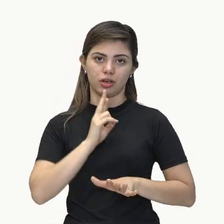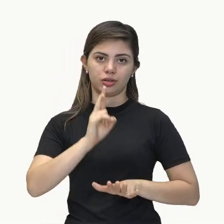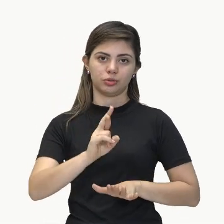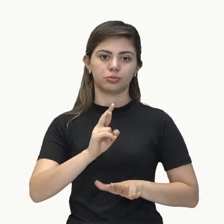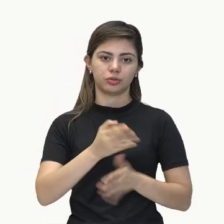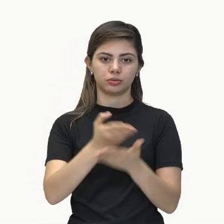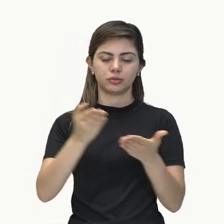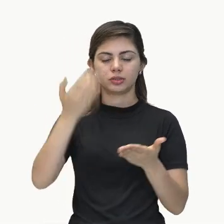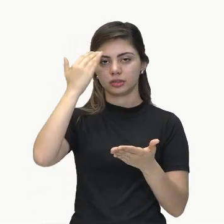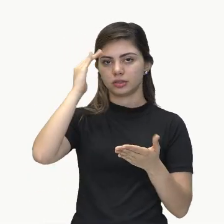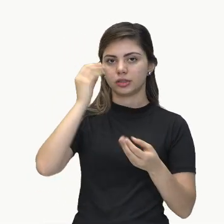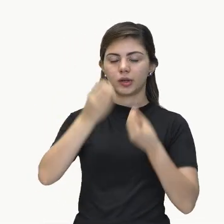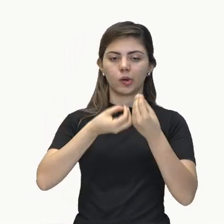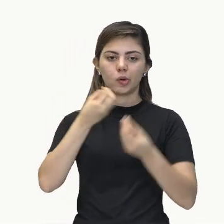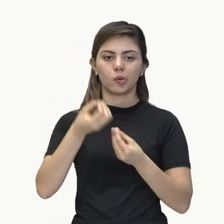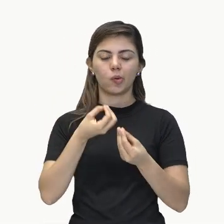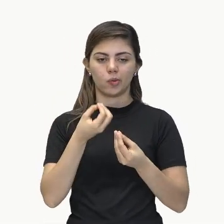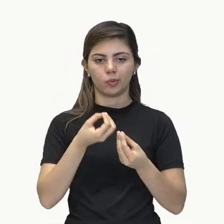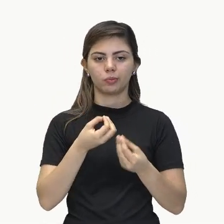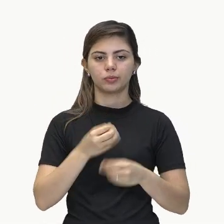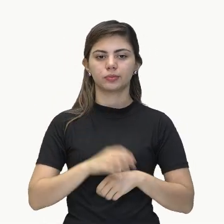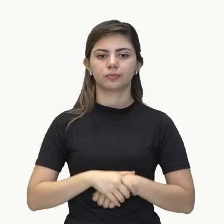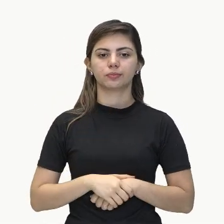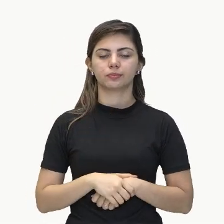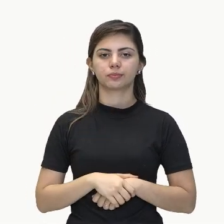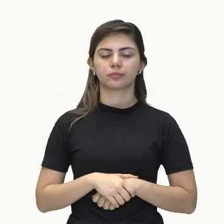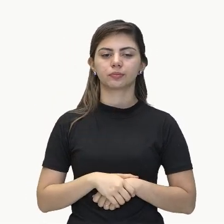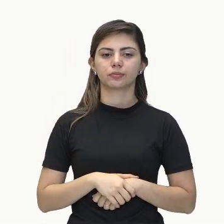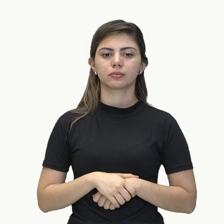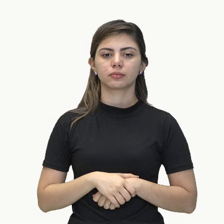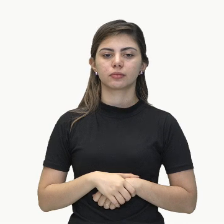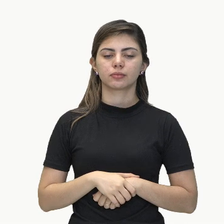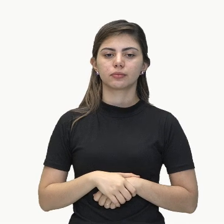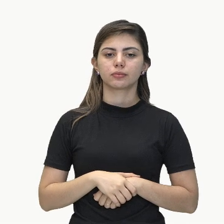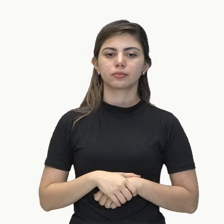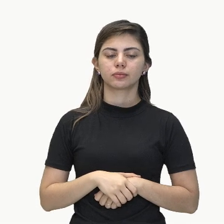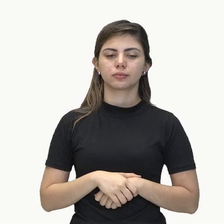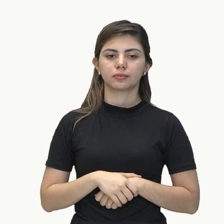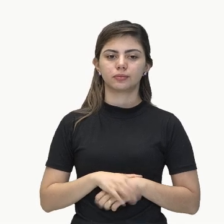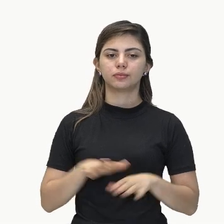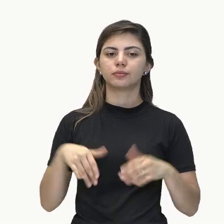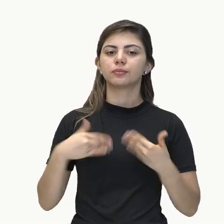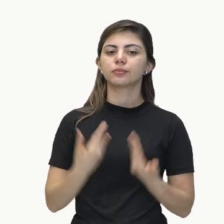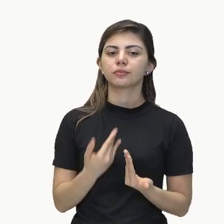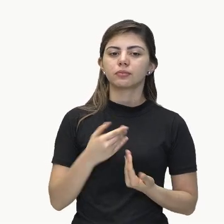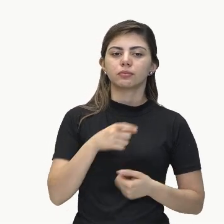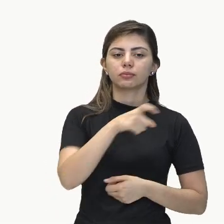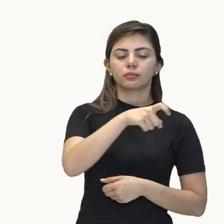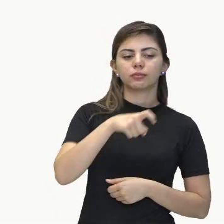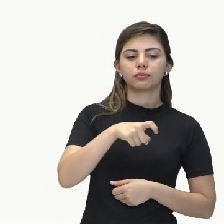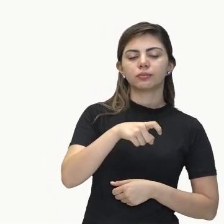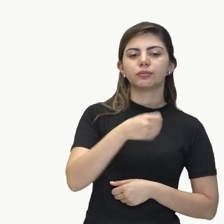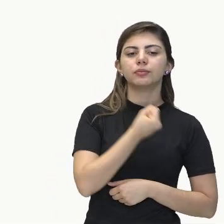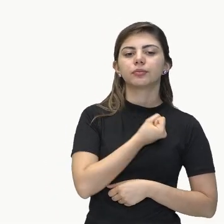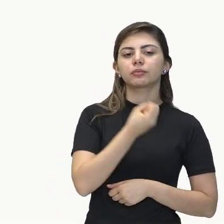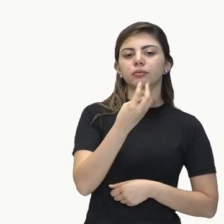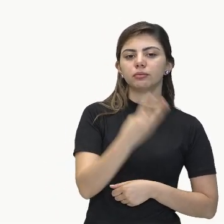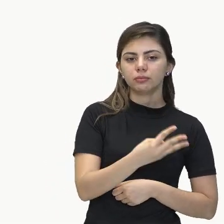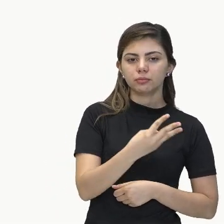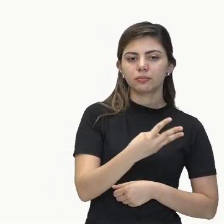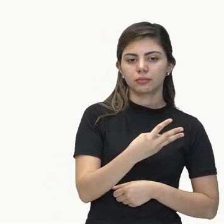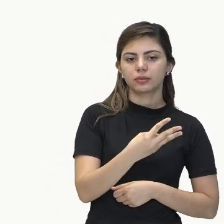Para explicar como é que funciona o sistema. Então, o nosso x é 3, mas por que o nosso x é